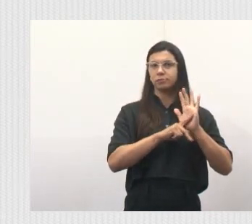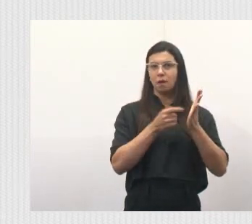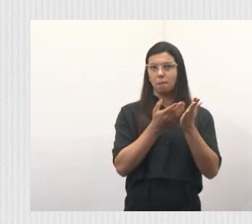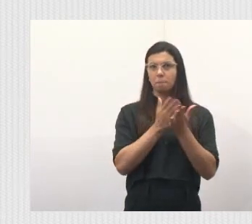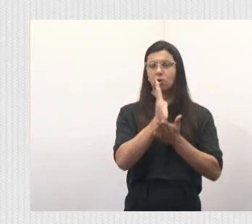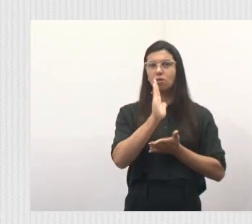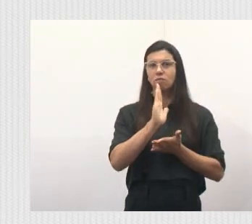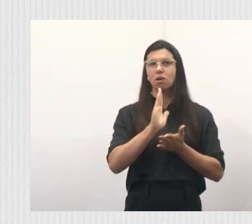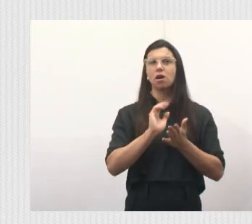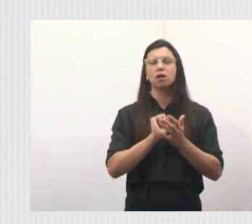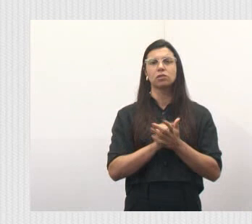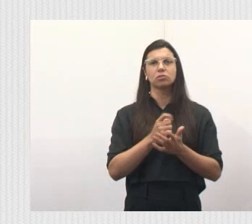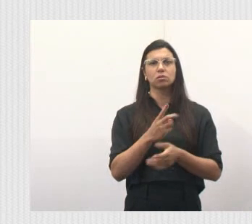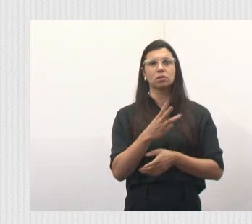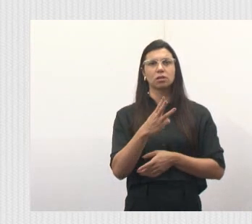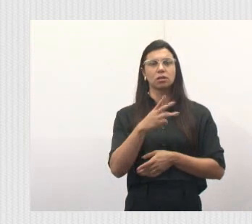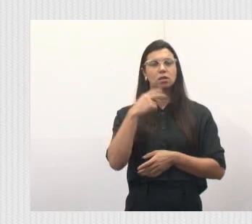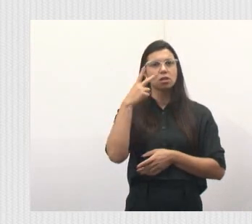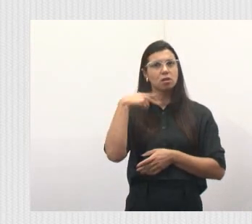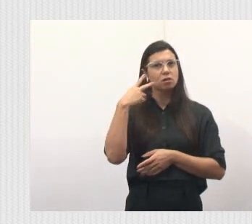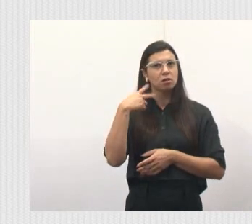aqui por unanimidade por todos os vereadores,